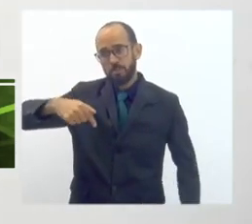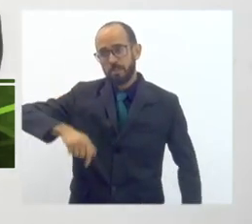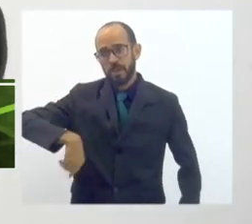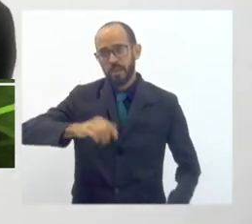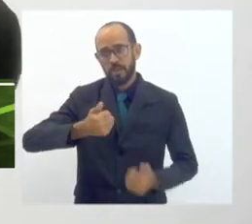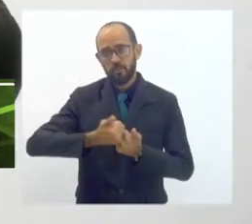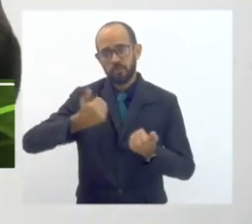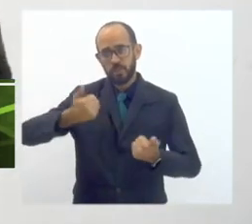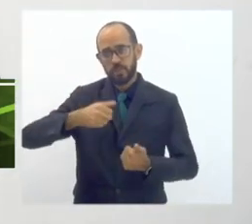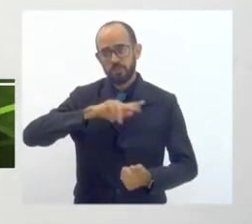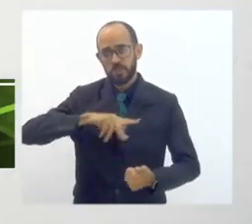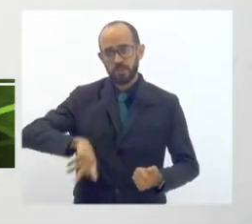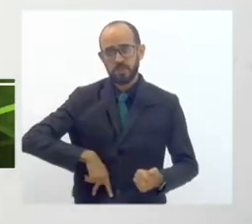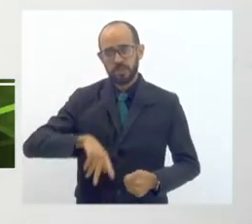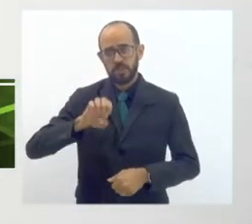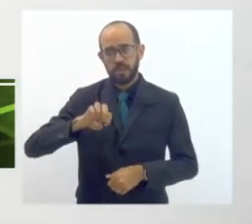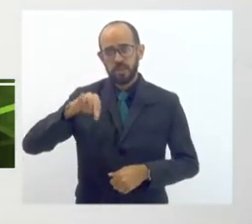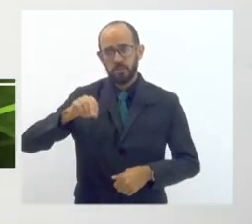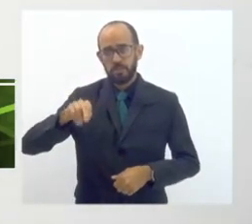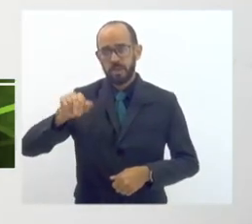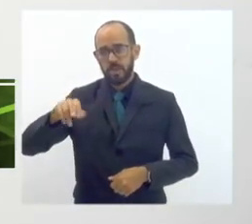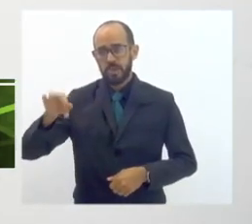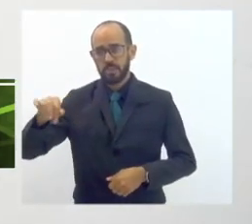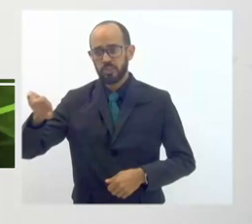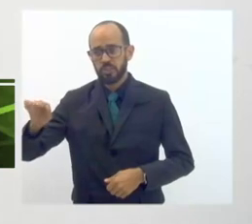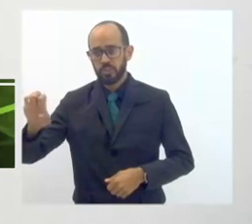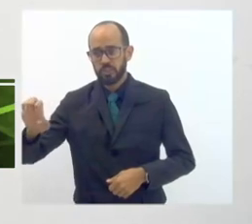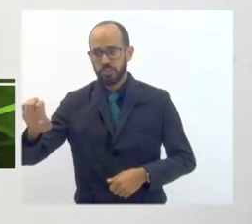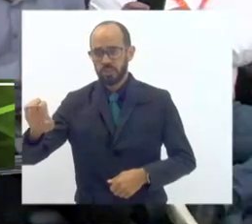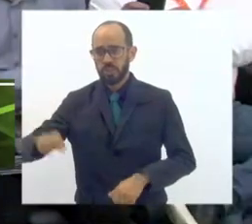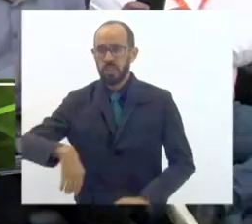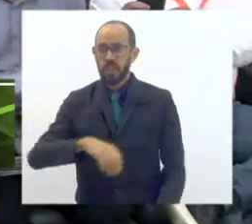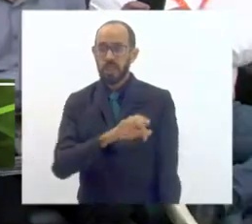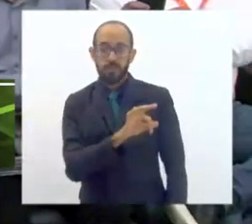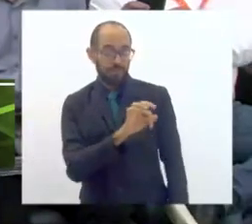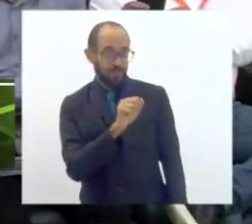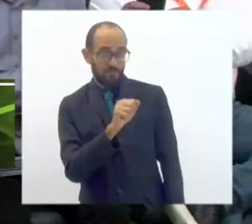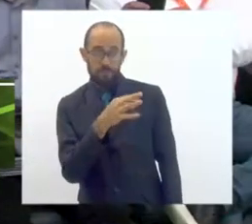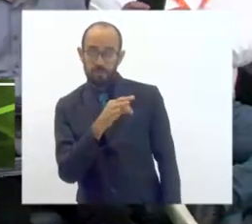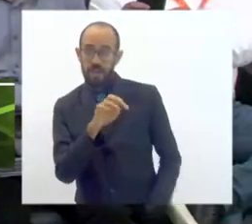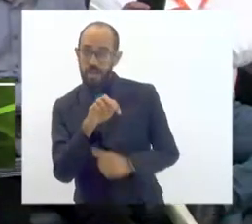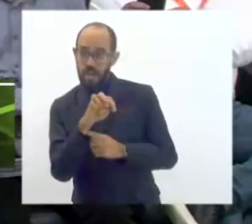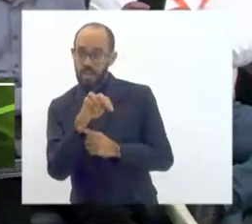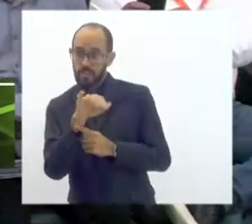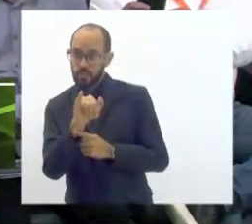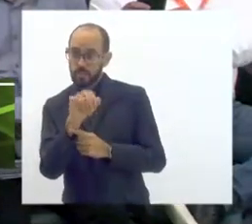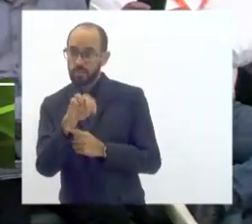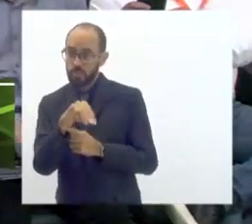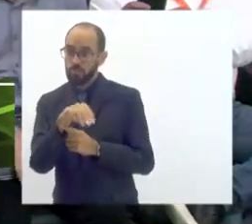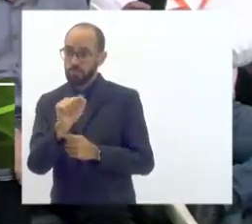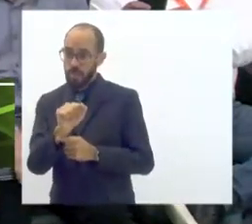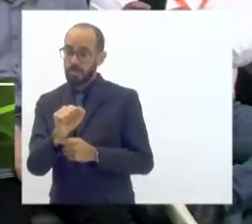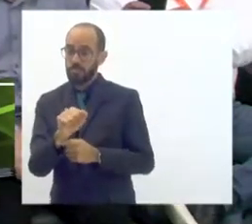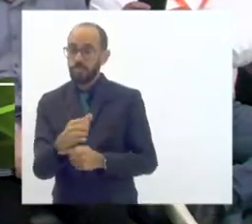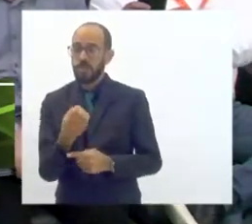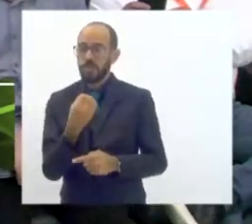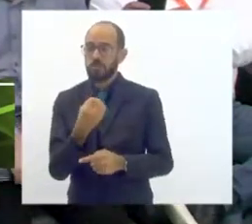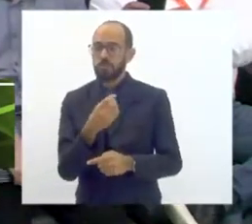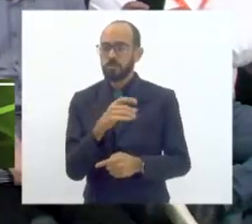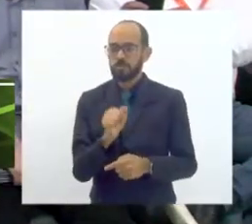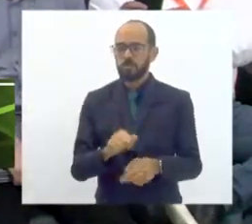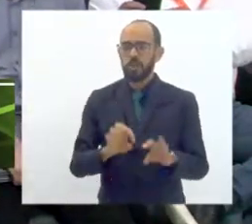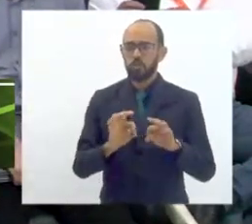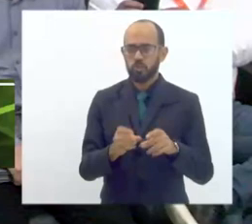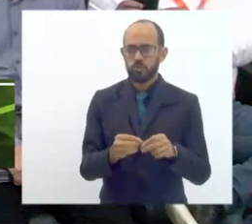senhora Fátima Pacheco. Bom dia a todos e todas. saudar o nosso